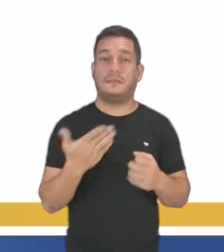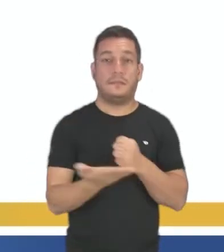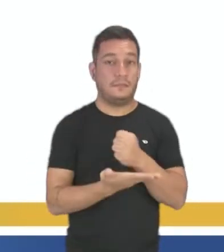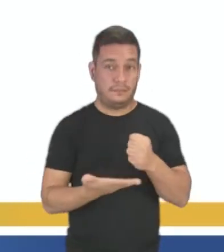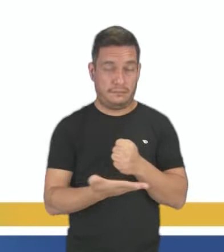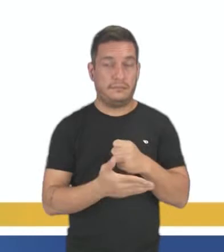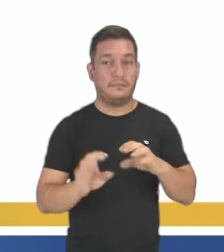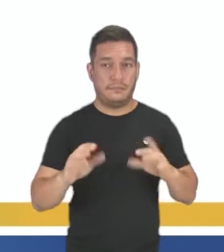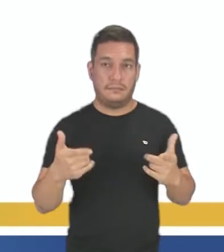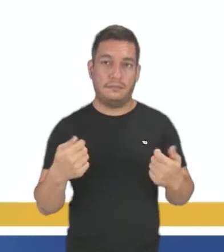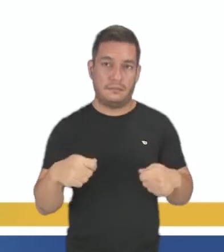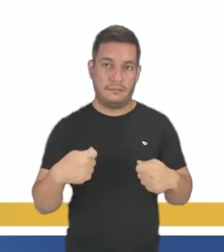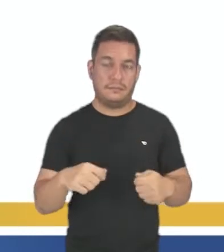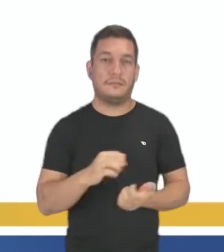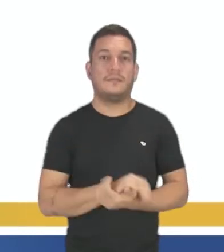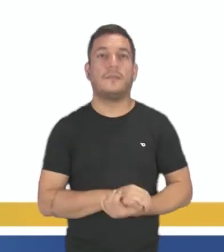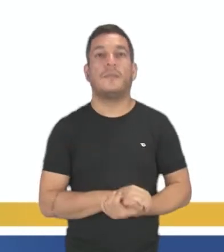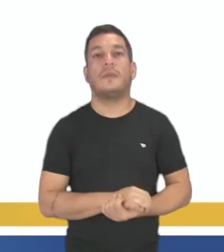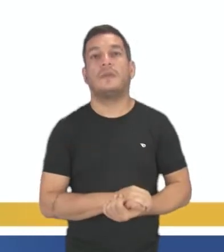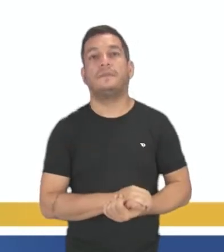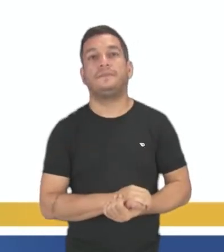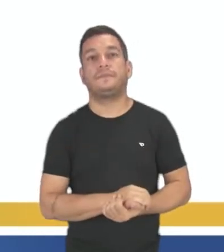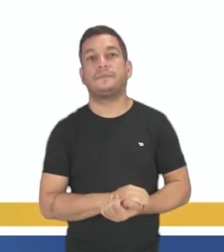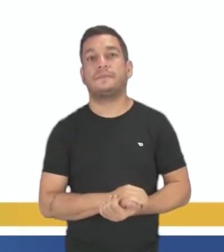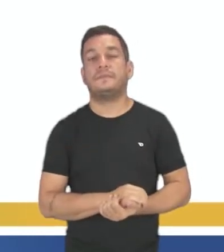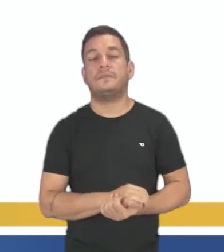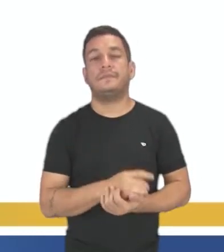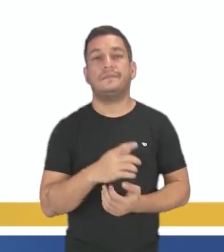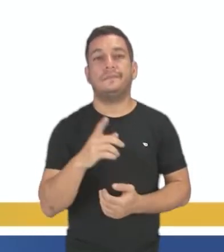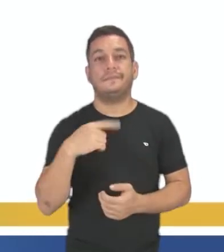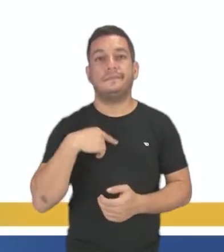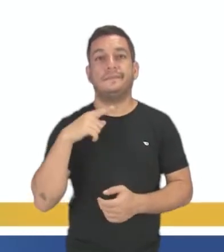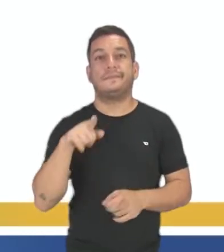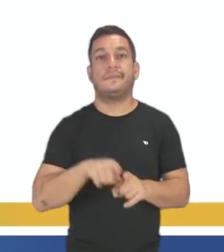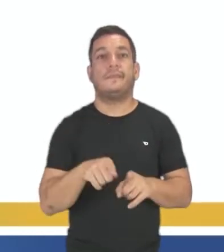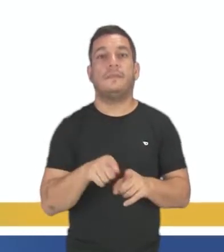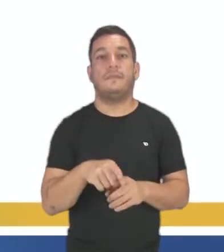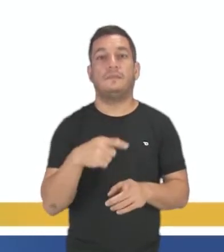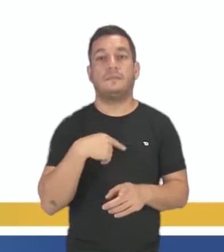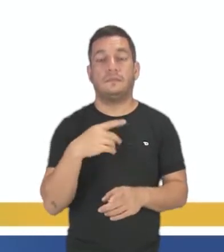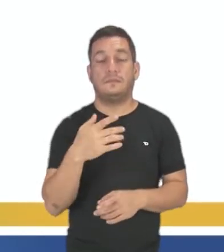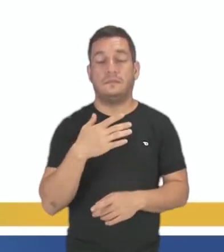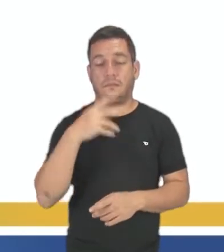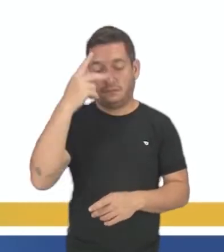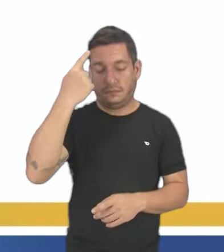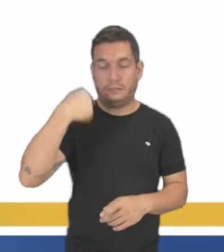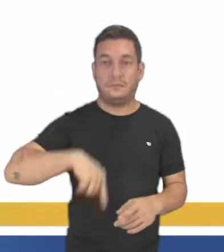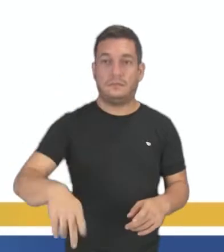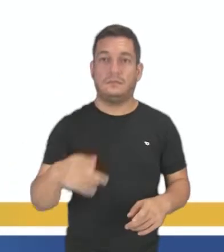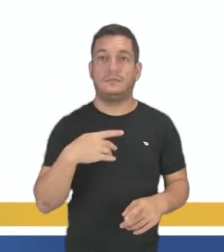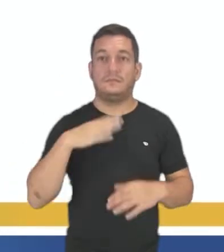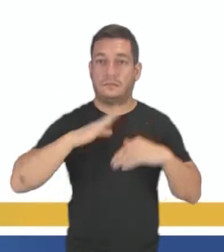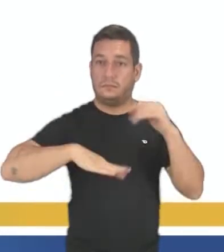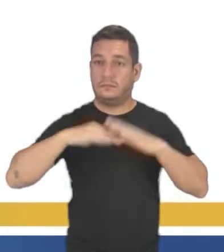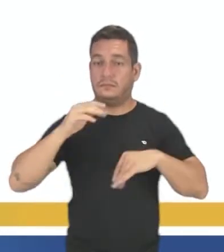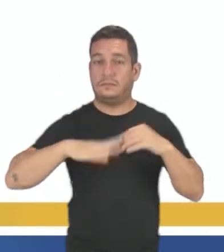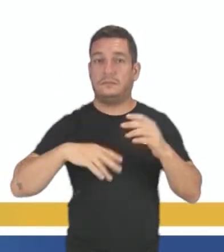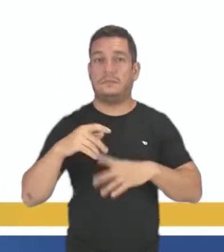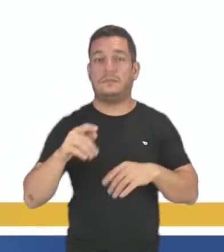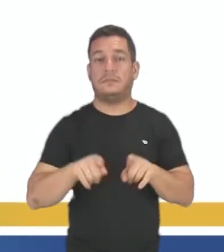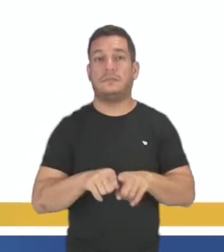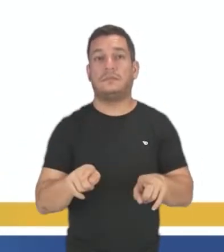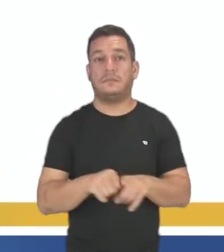embasado. Construir, portanto, a sua reputação pessoal ou profissional, que é